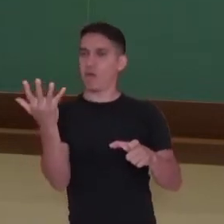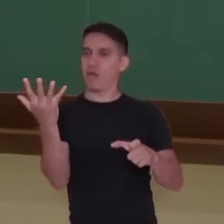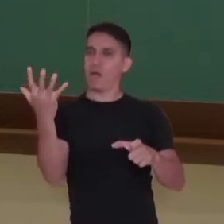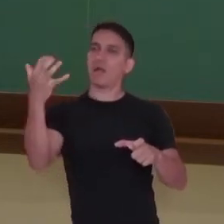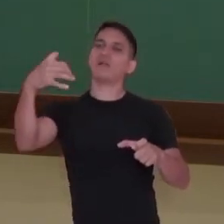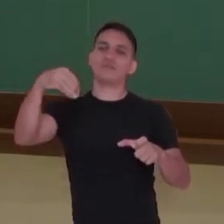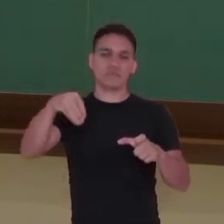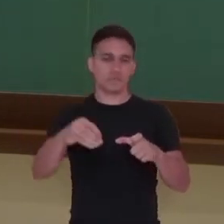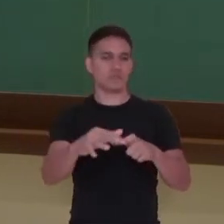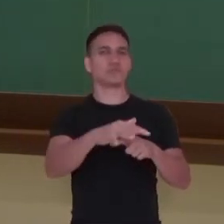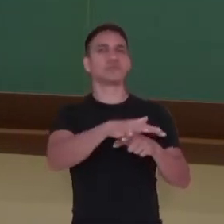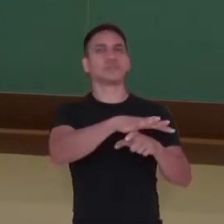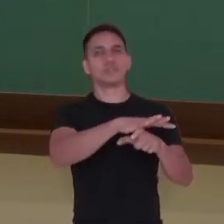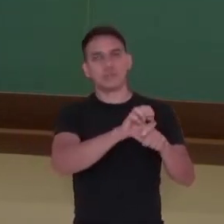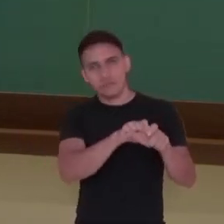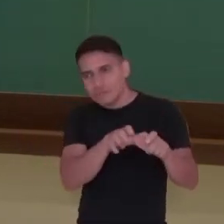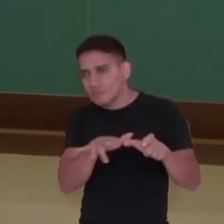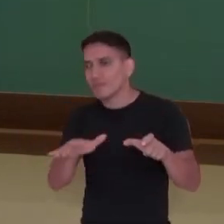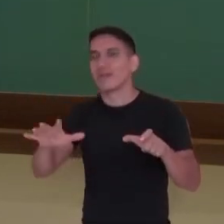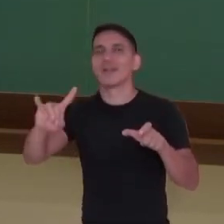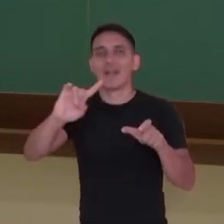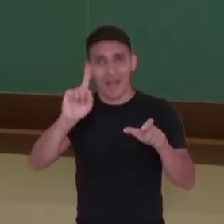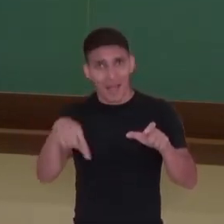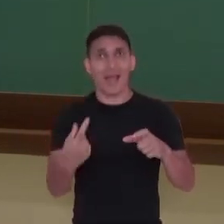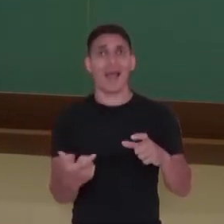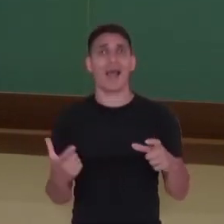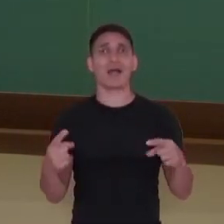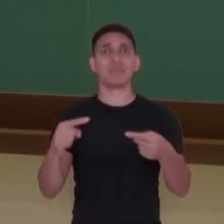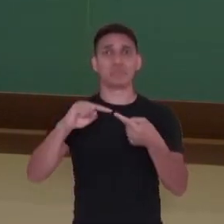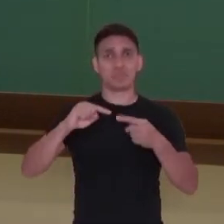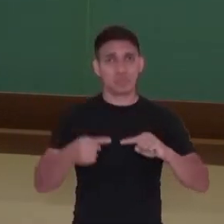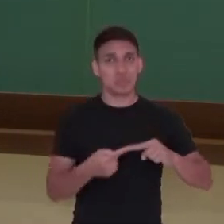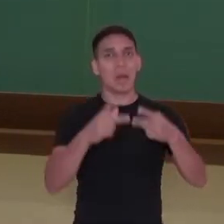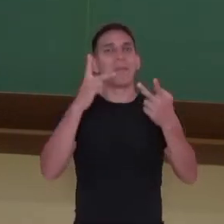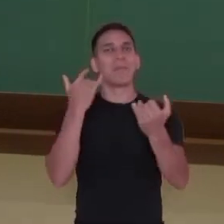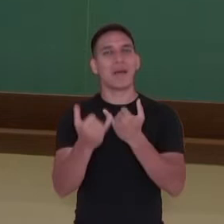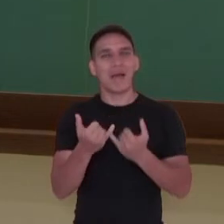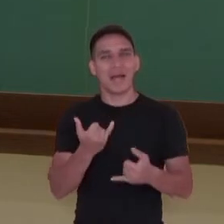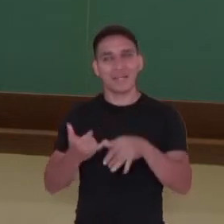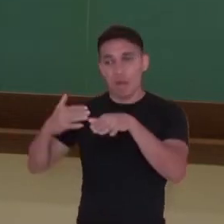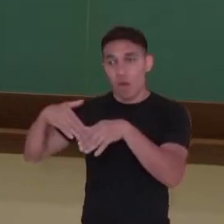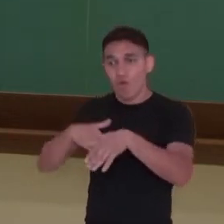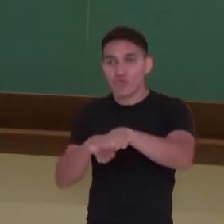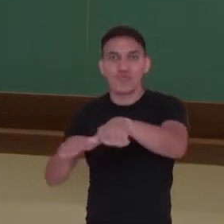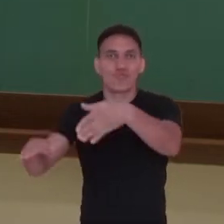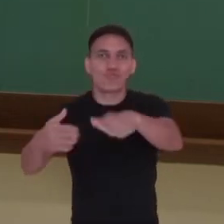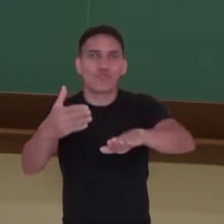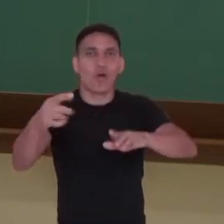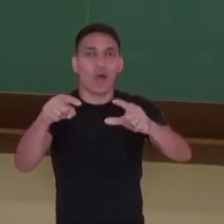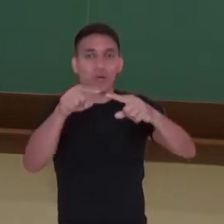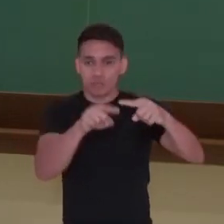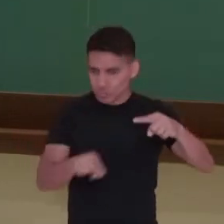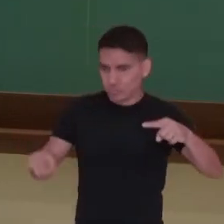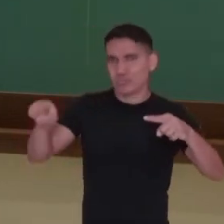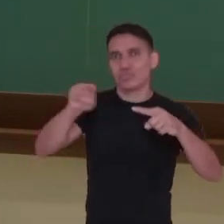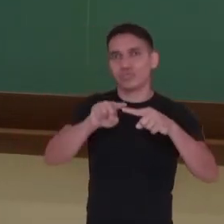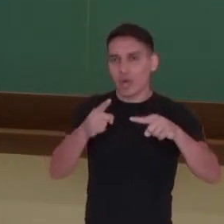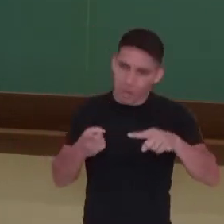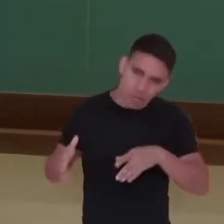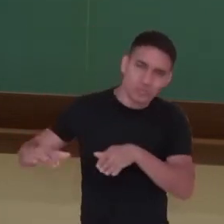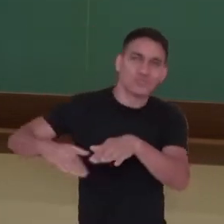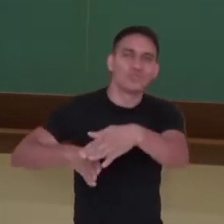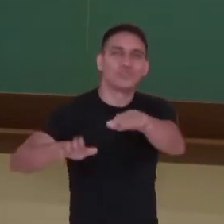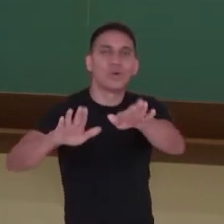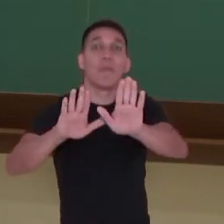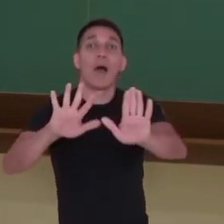para a pilha e o circuito está fechado. É como se fosse um carro dando voltas numa pista fechada. Porém,